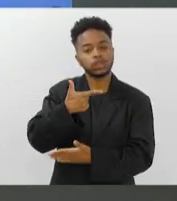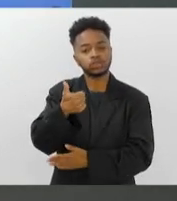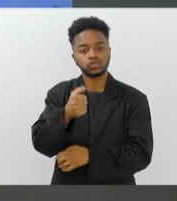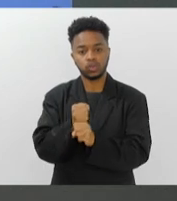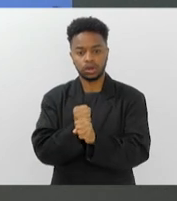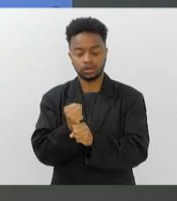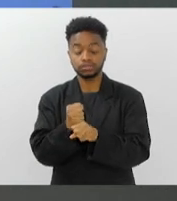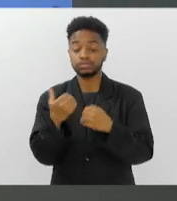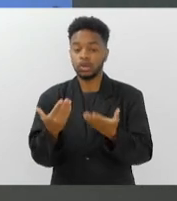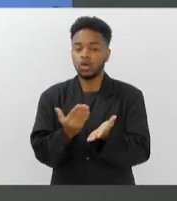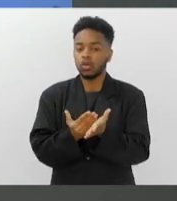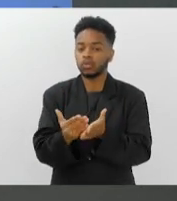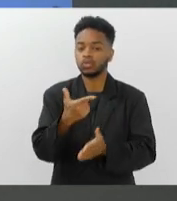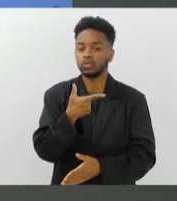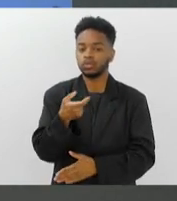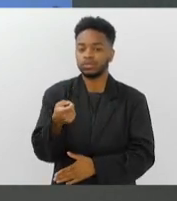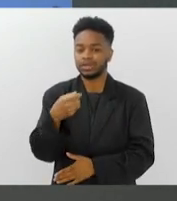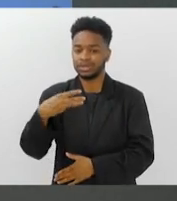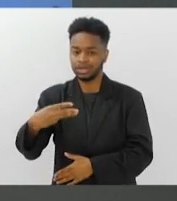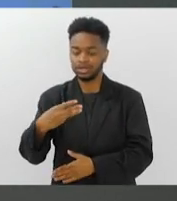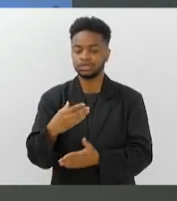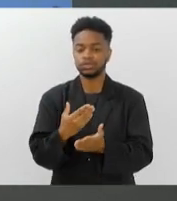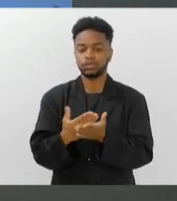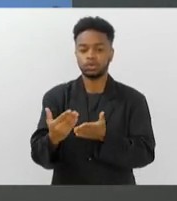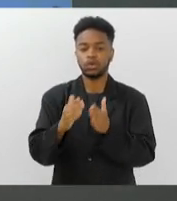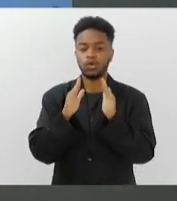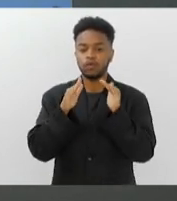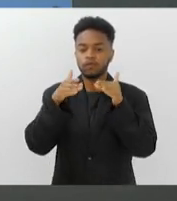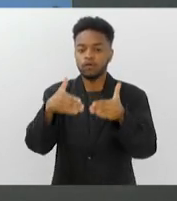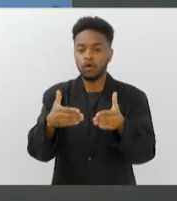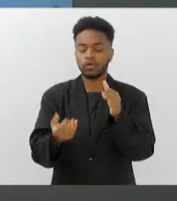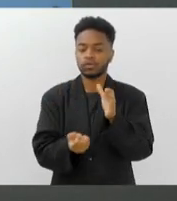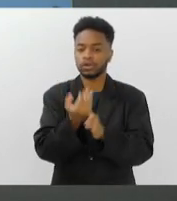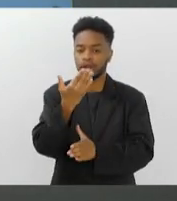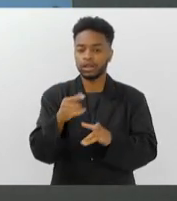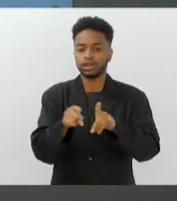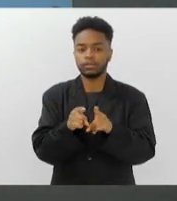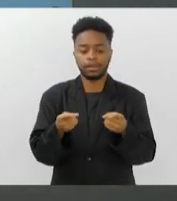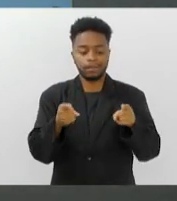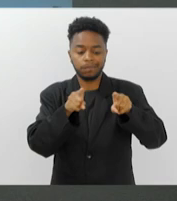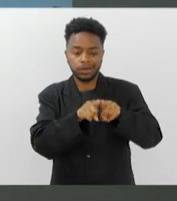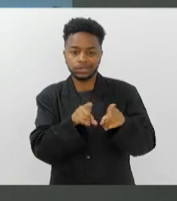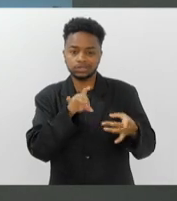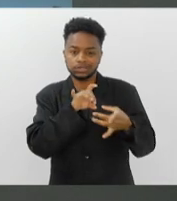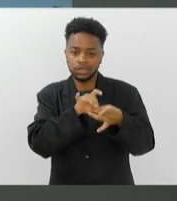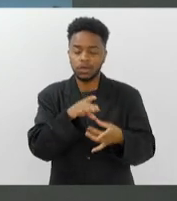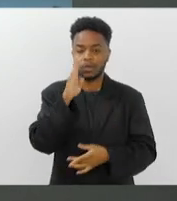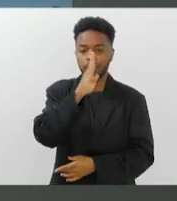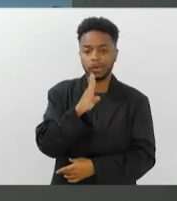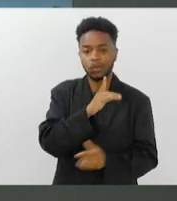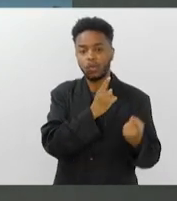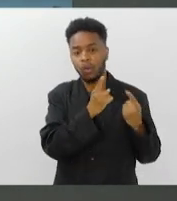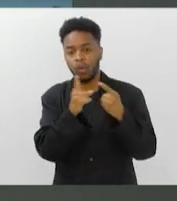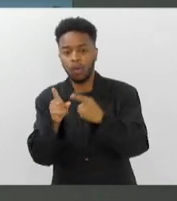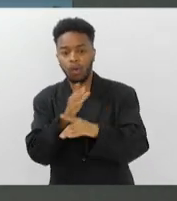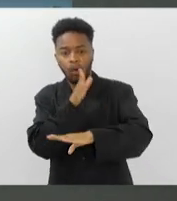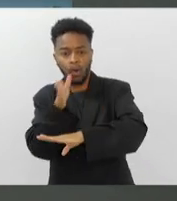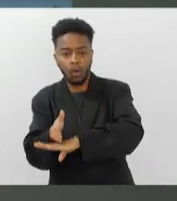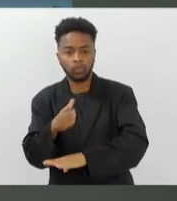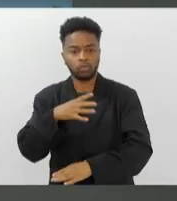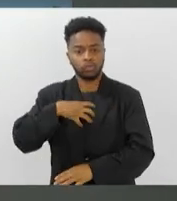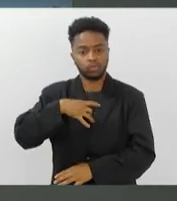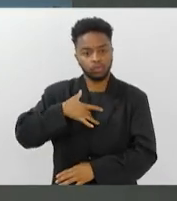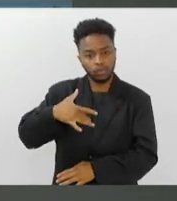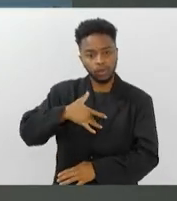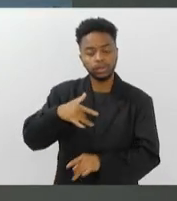2003 a gente inicia então a fundação do fórum a criação da parceria Brasileira contra tuberculose implantação de um